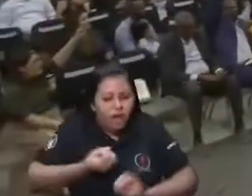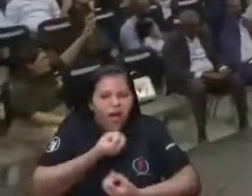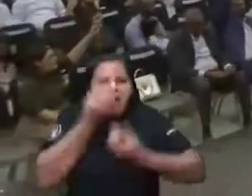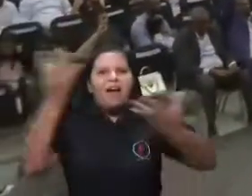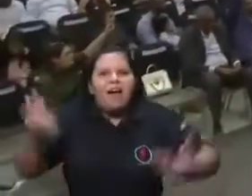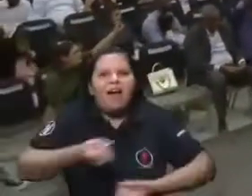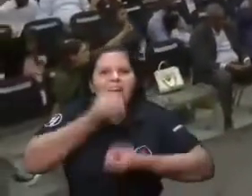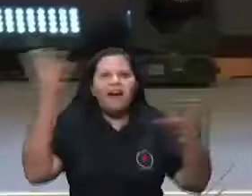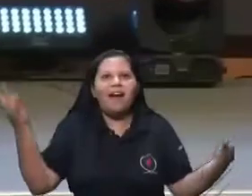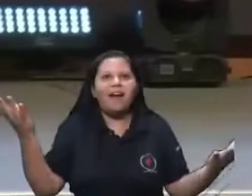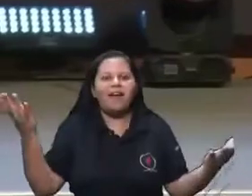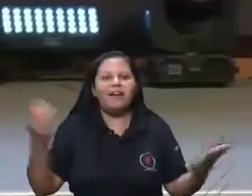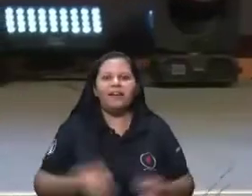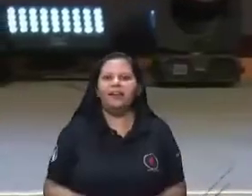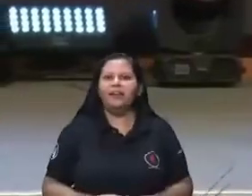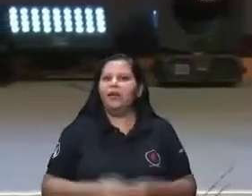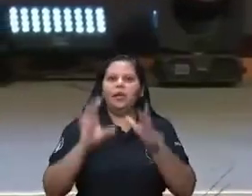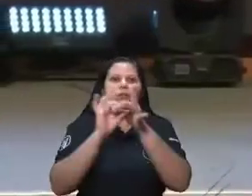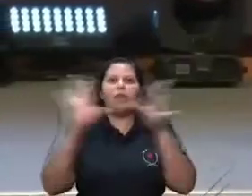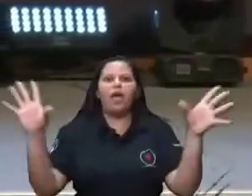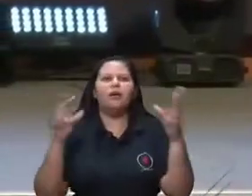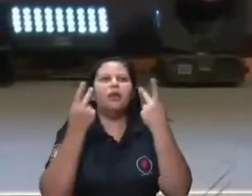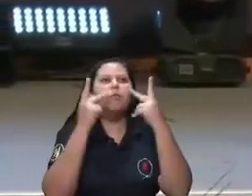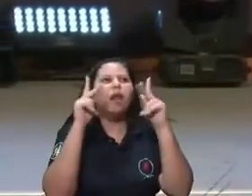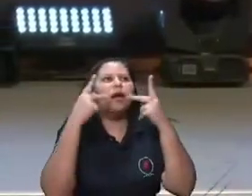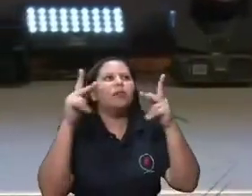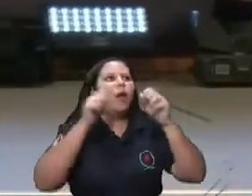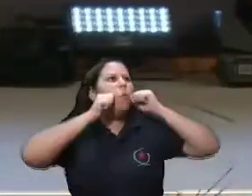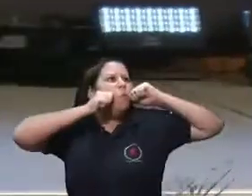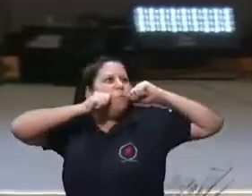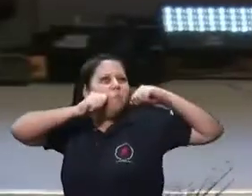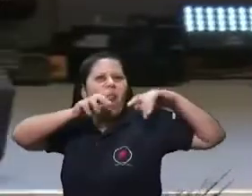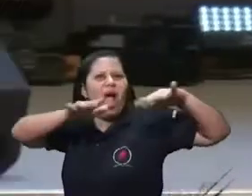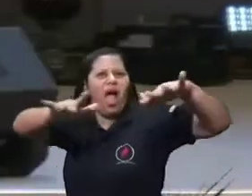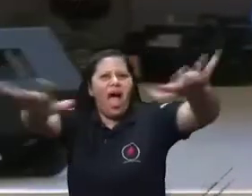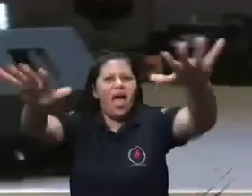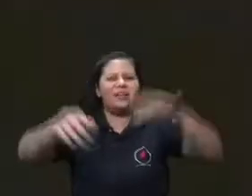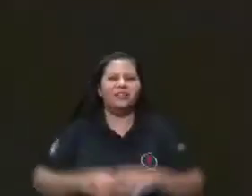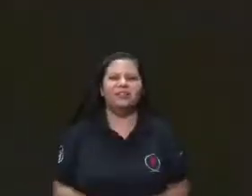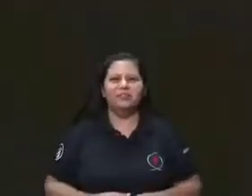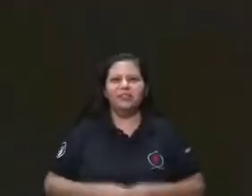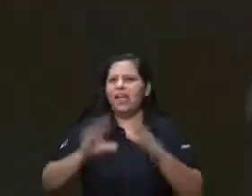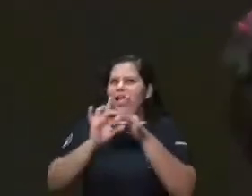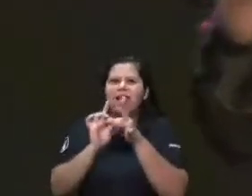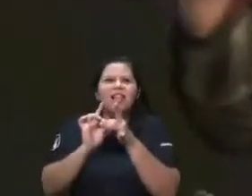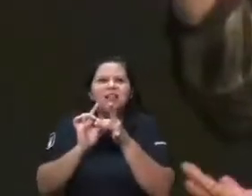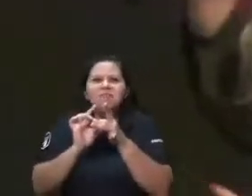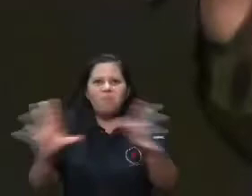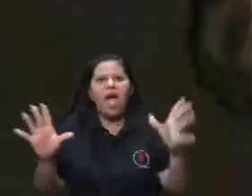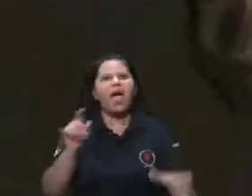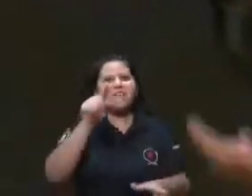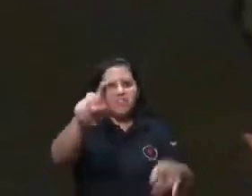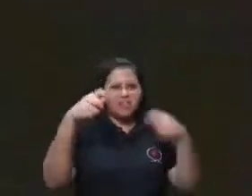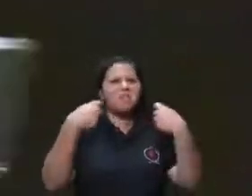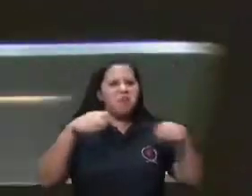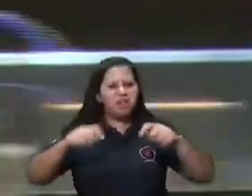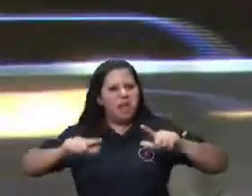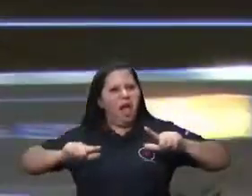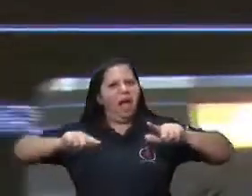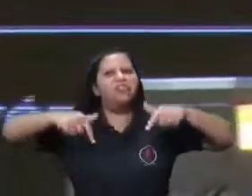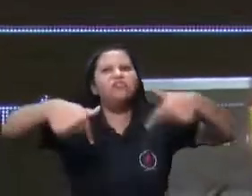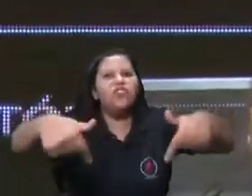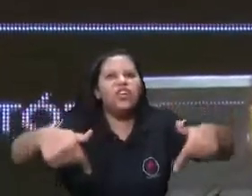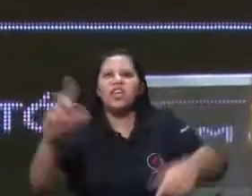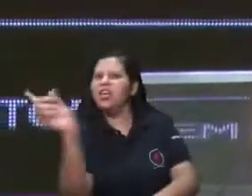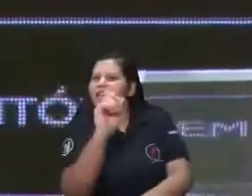deixa essa palavra reverberar, deixa esse dom aparecer. Já não é hora